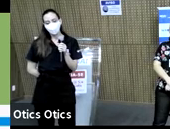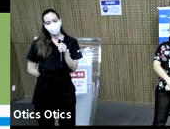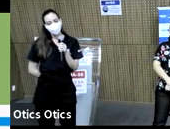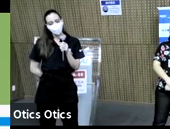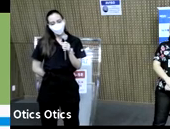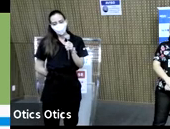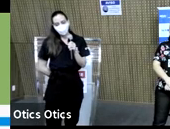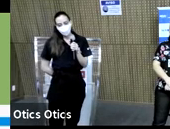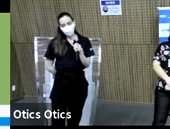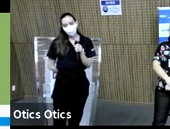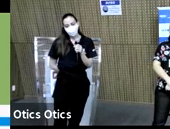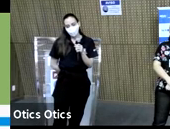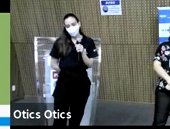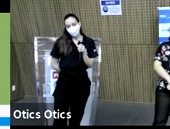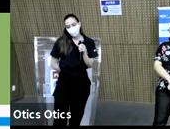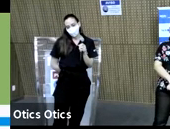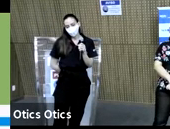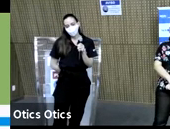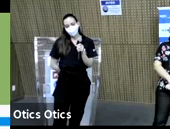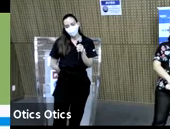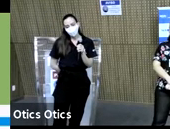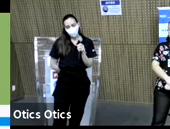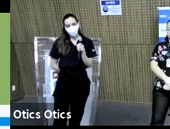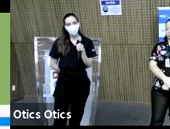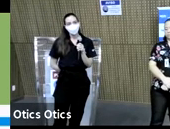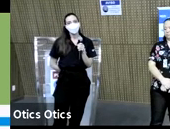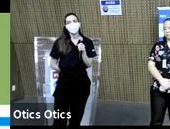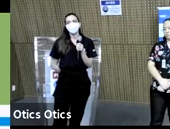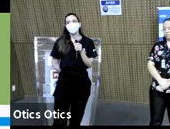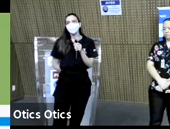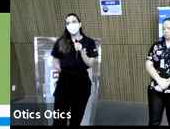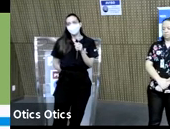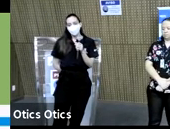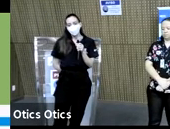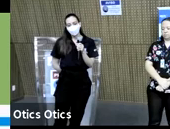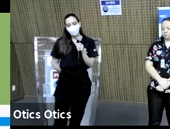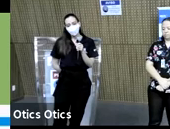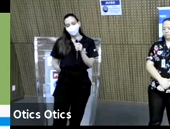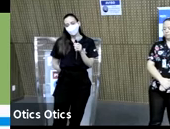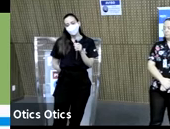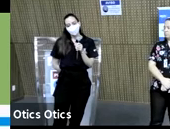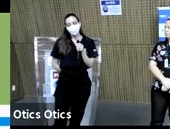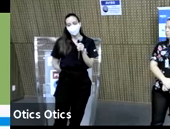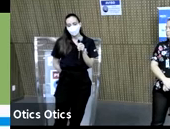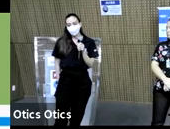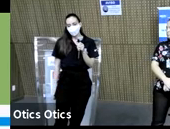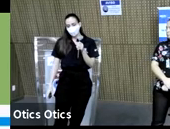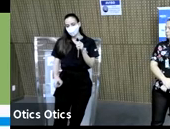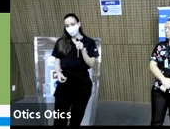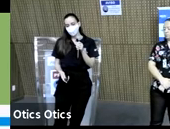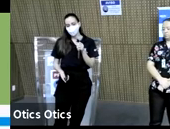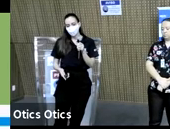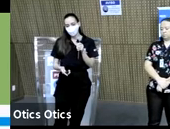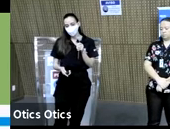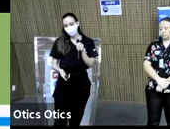mesmo. De visita domiciliar, a gente não tem registro, até porque essa puérpera, né, ela vai até a unidade para